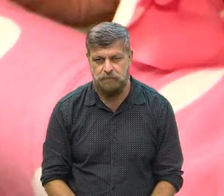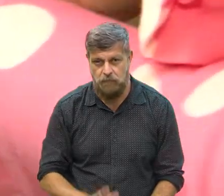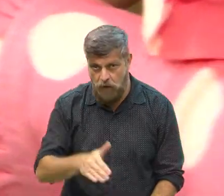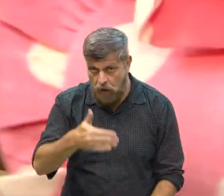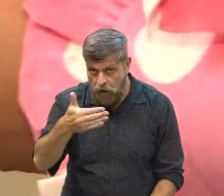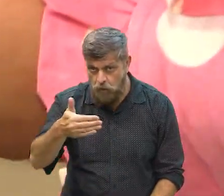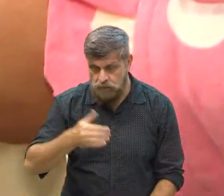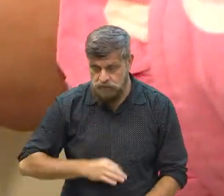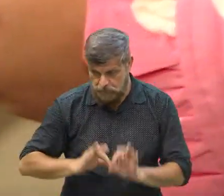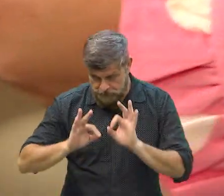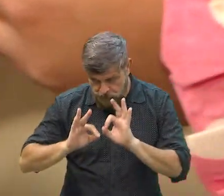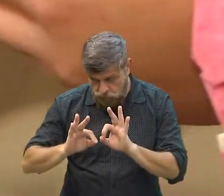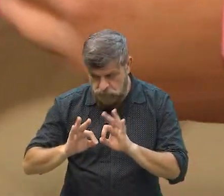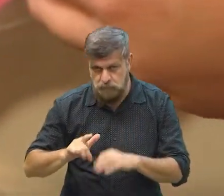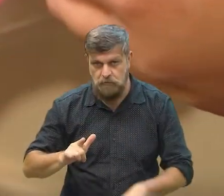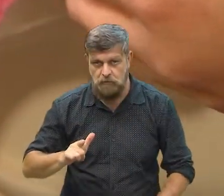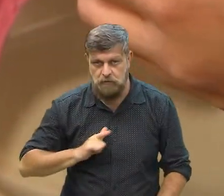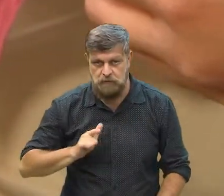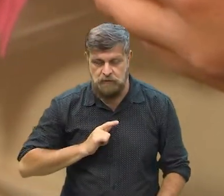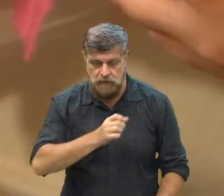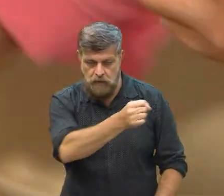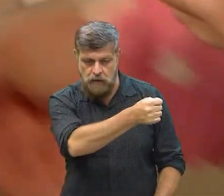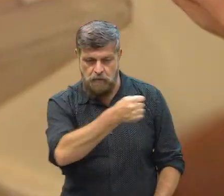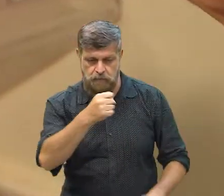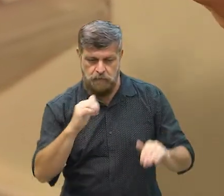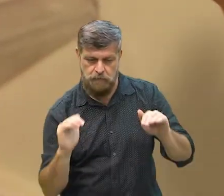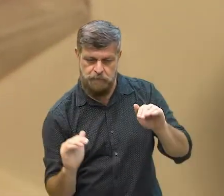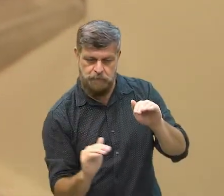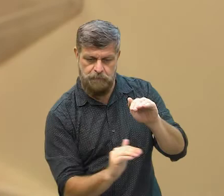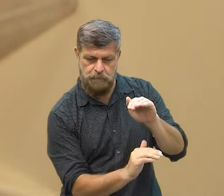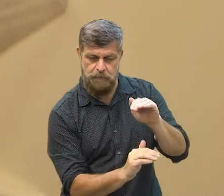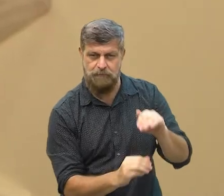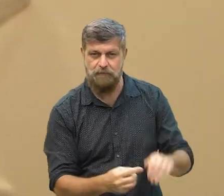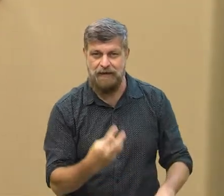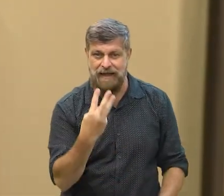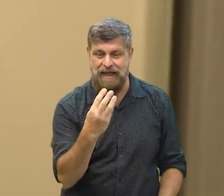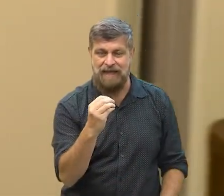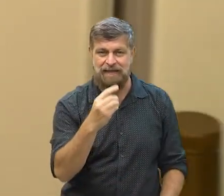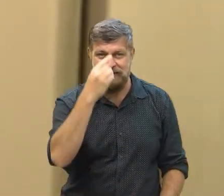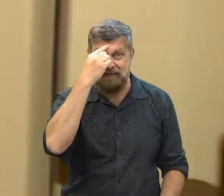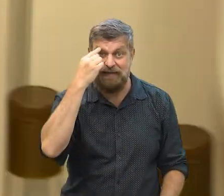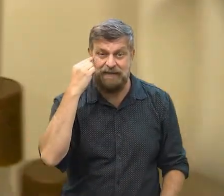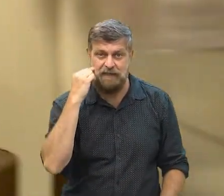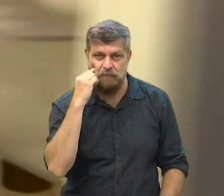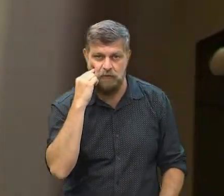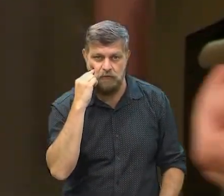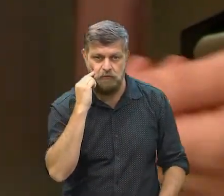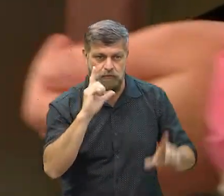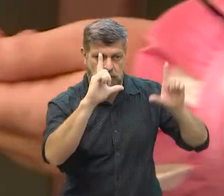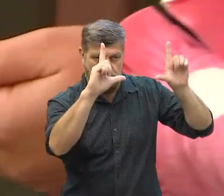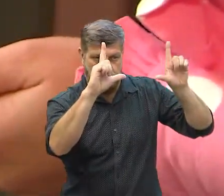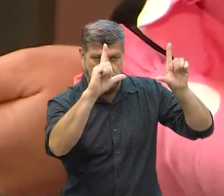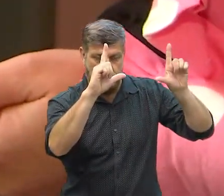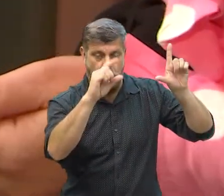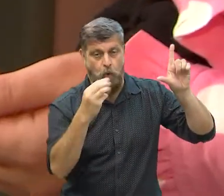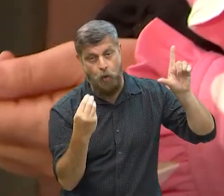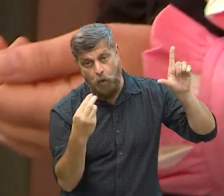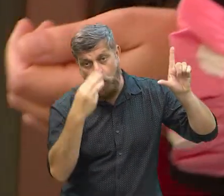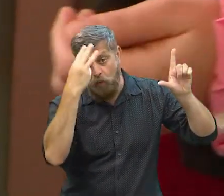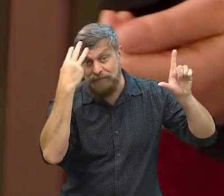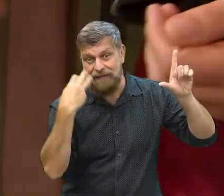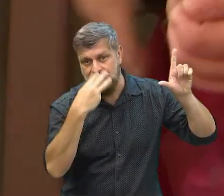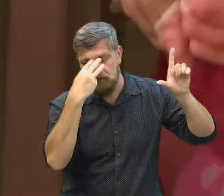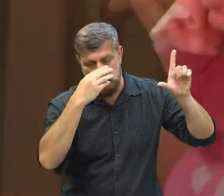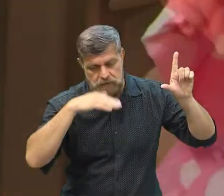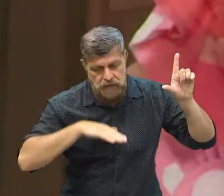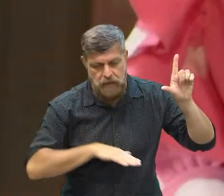Quando chegar no ponto, leve à geladeira por aproximadamente 30 minutos no congelador ou 3 horas na